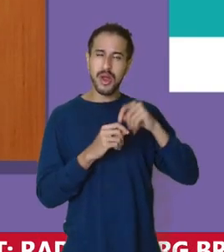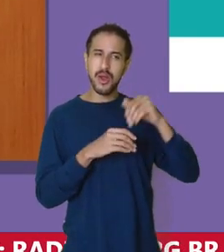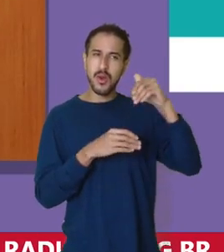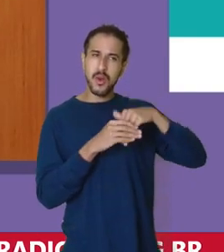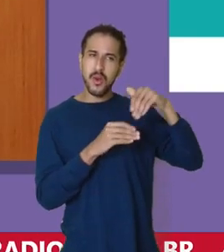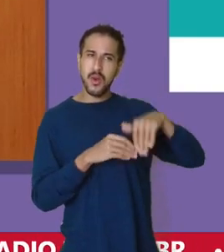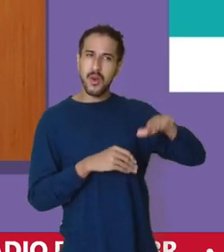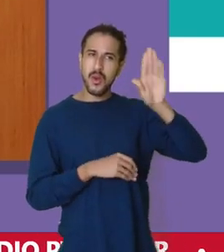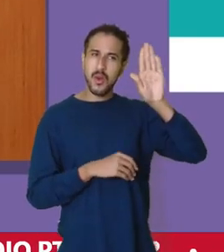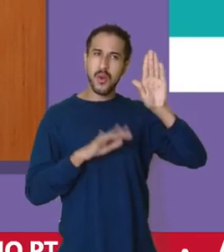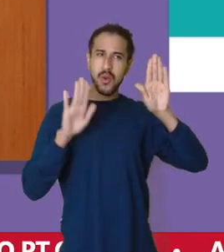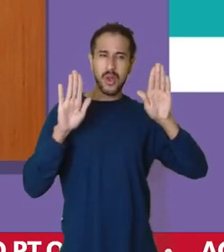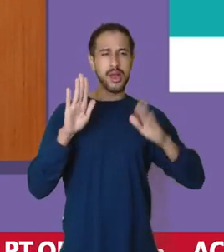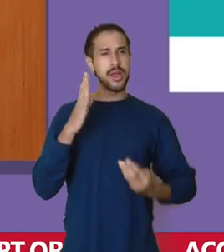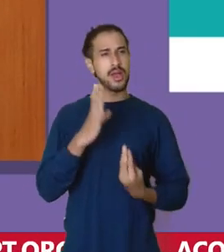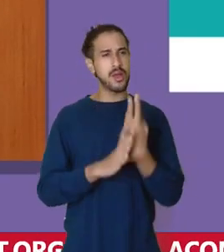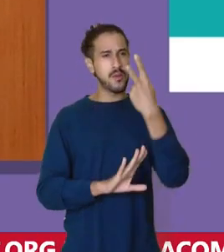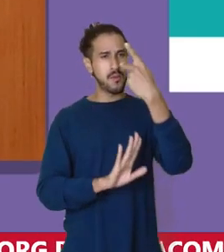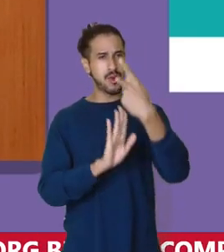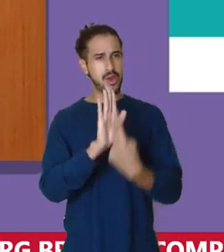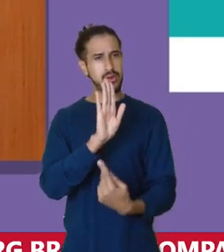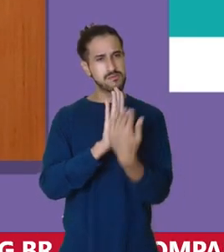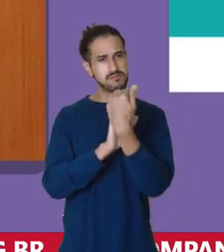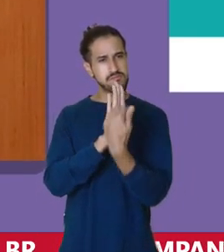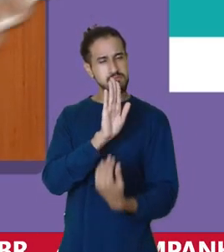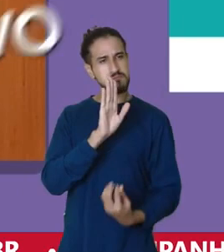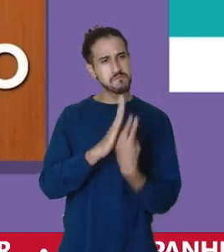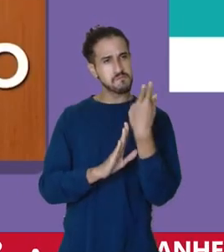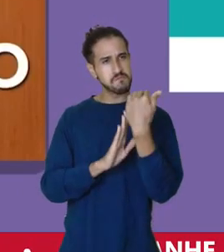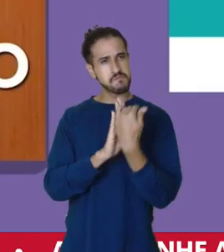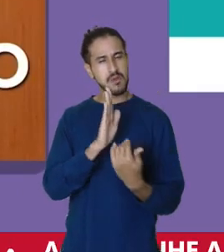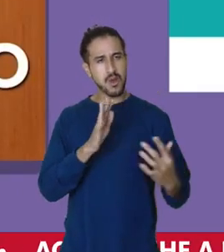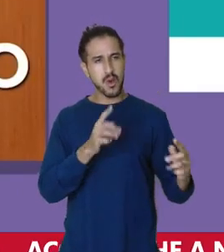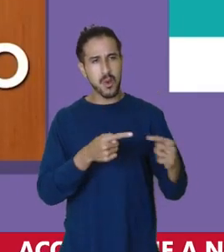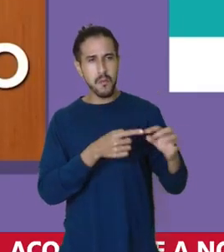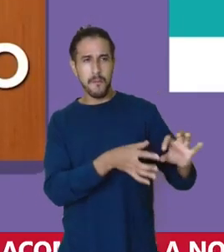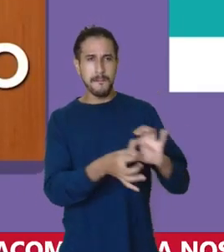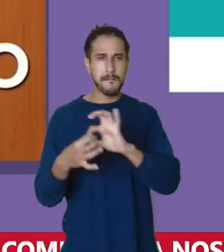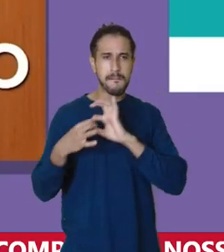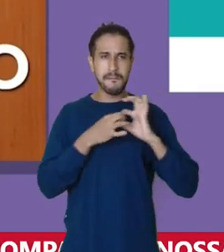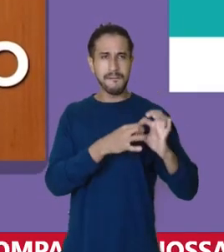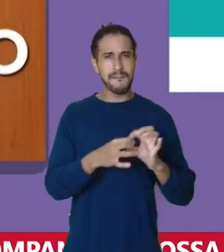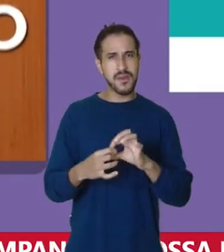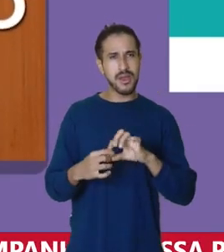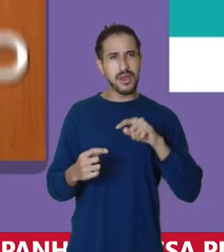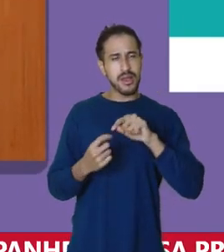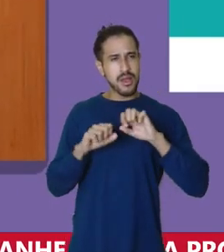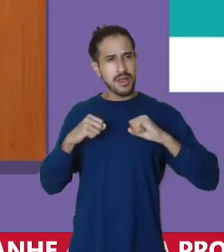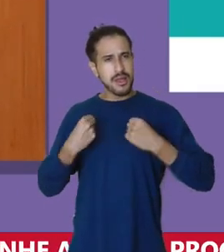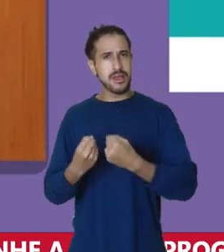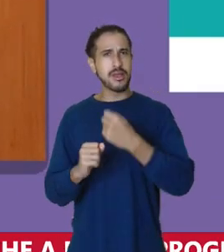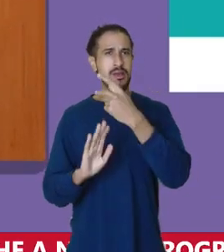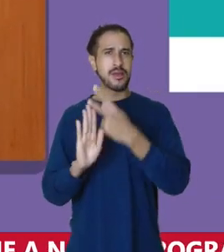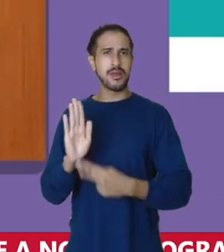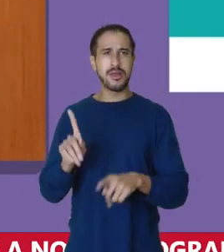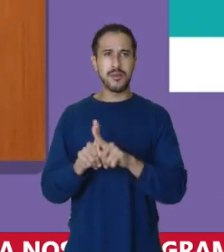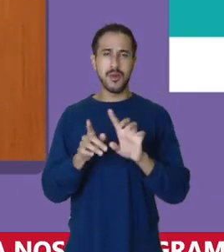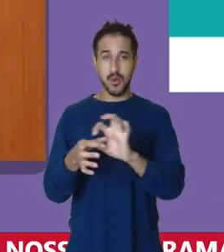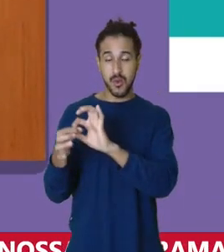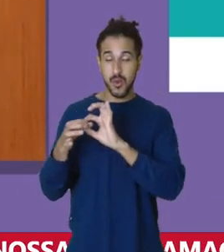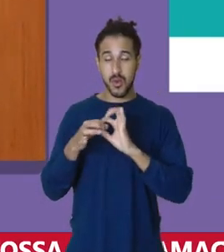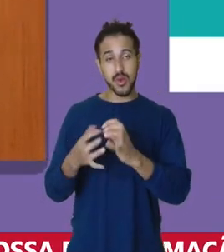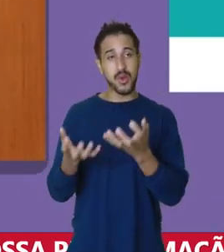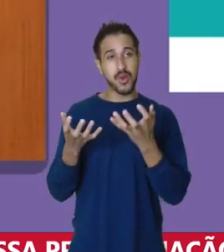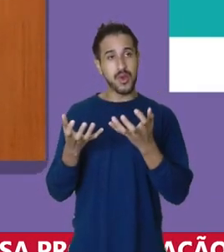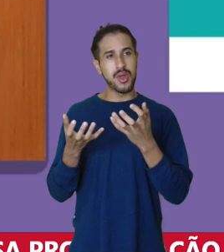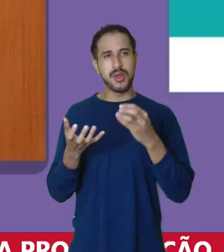que construa um programa coletivo e que faça a defesa desse programa também coletivamente. E aí eu